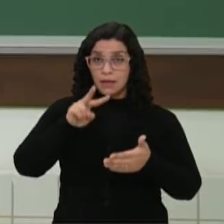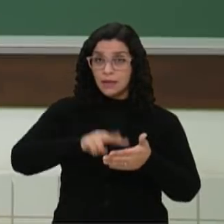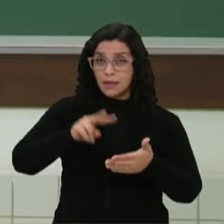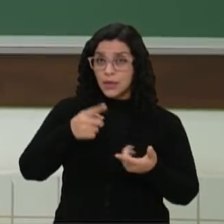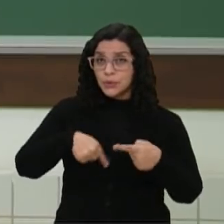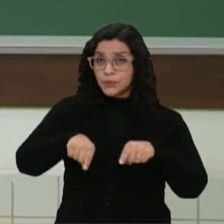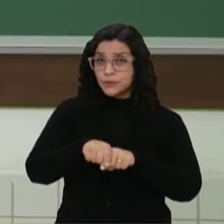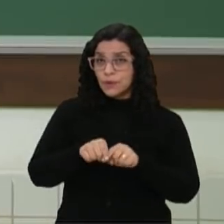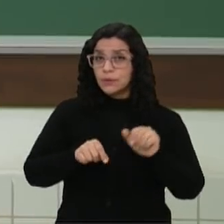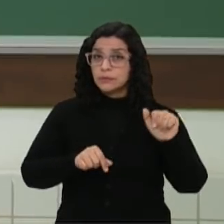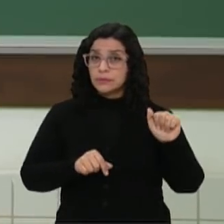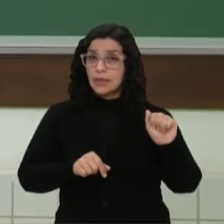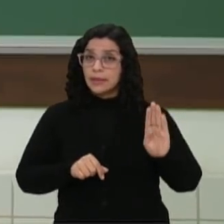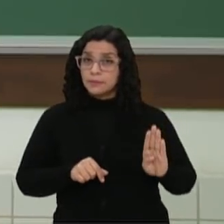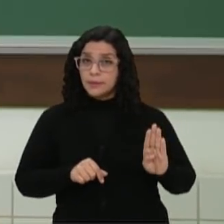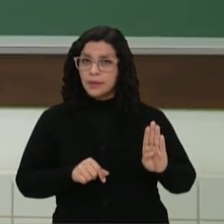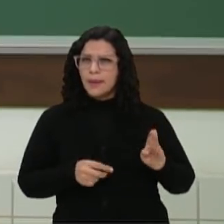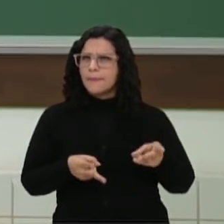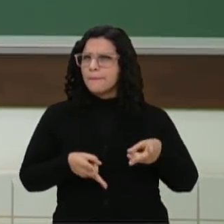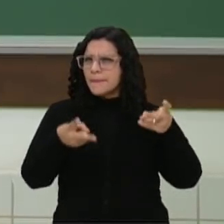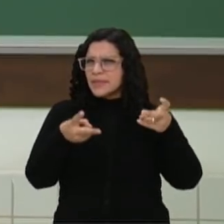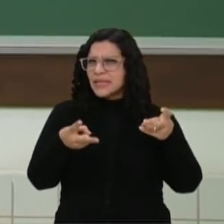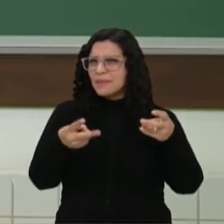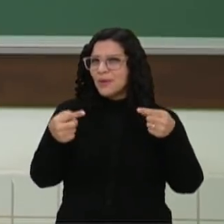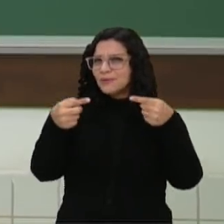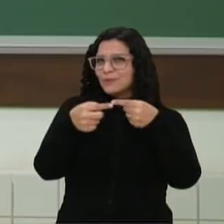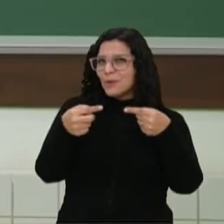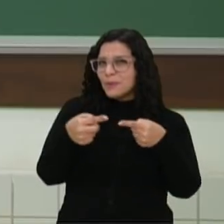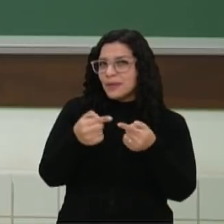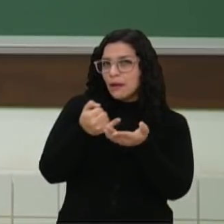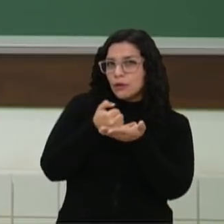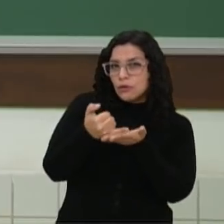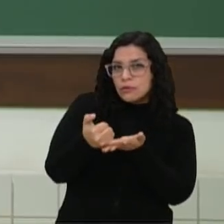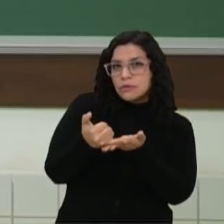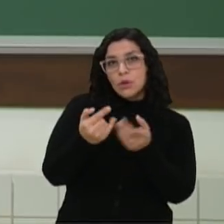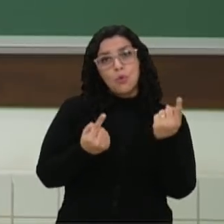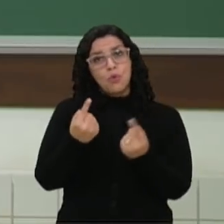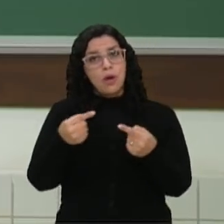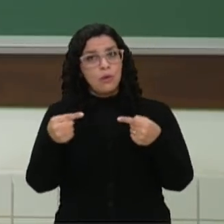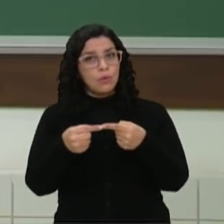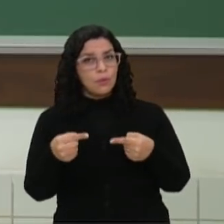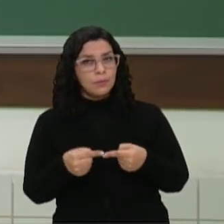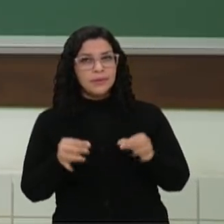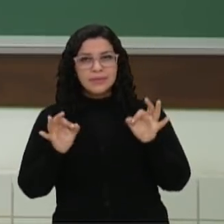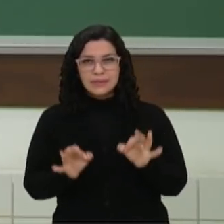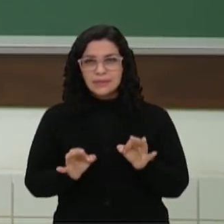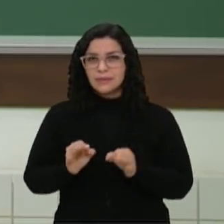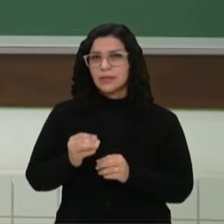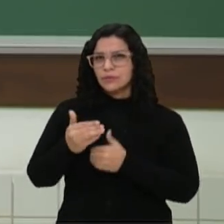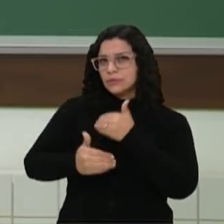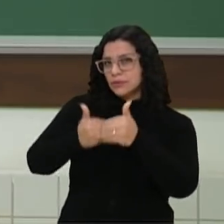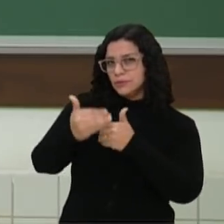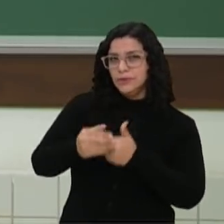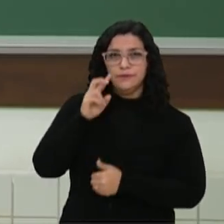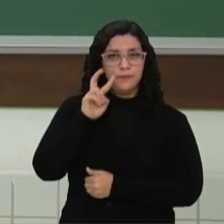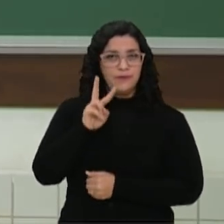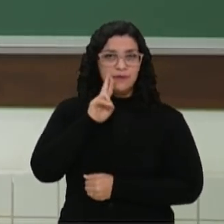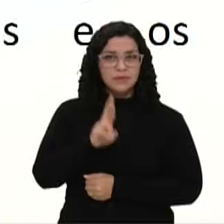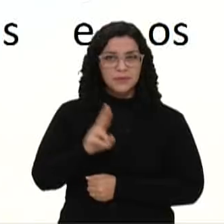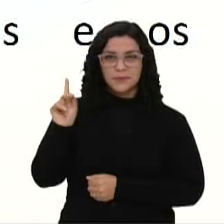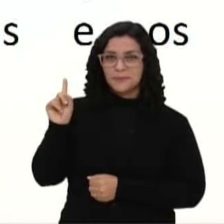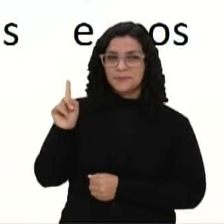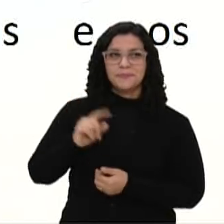Releu as duas alternativas, conseguiu identificar qual é a introdução e qual é o desenvolvimento? Então vamos para a correção.